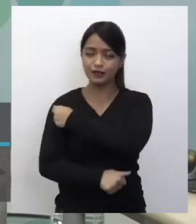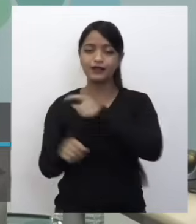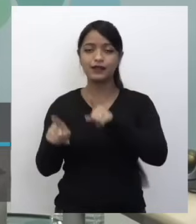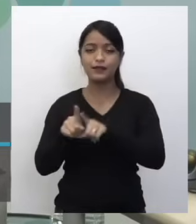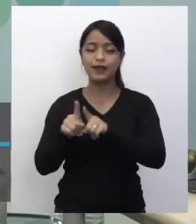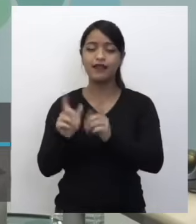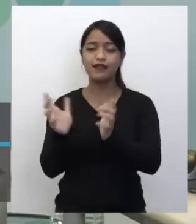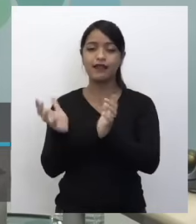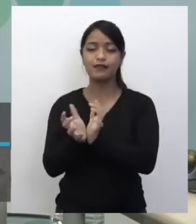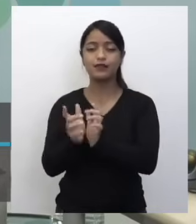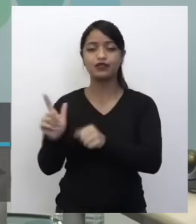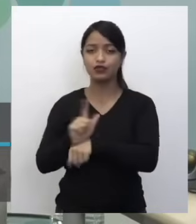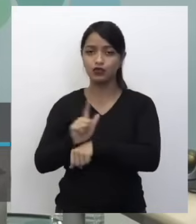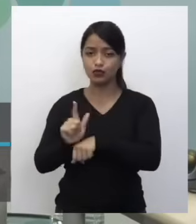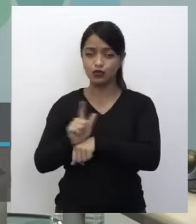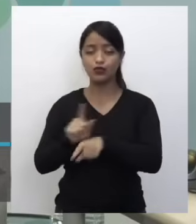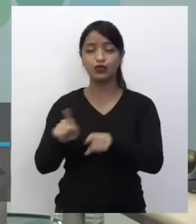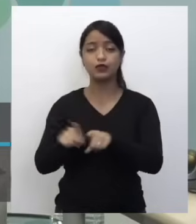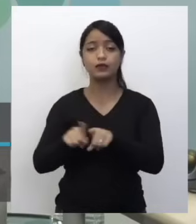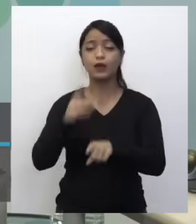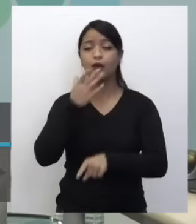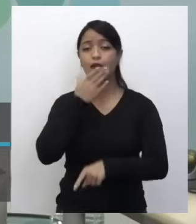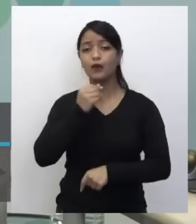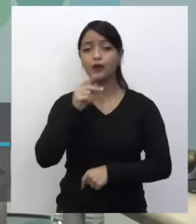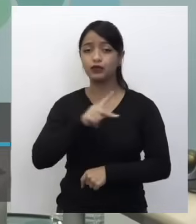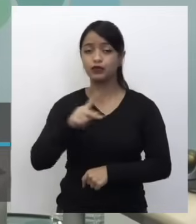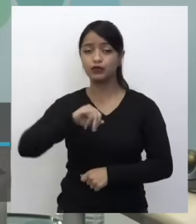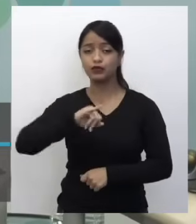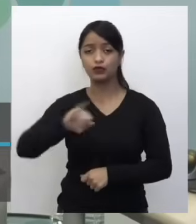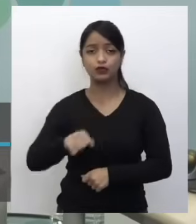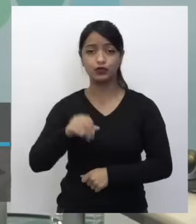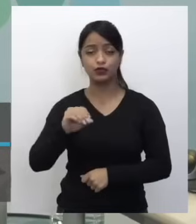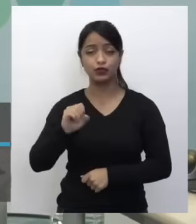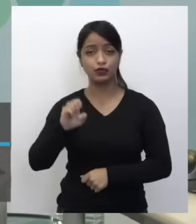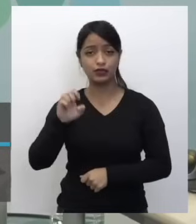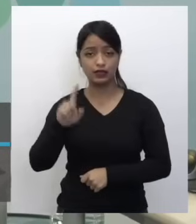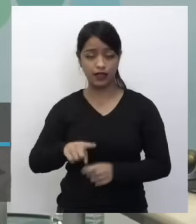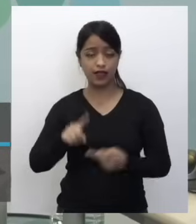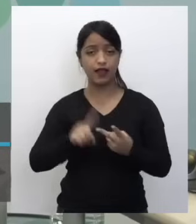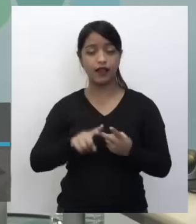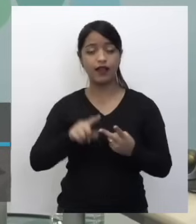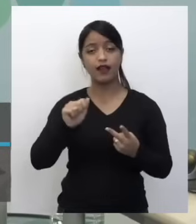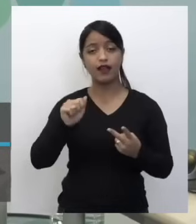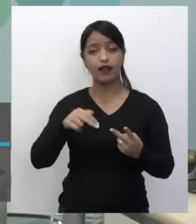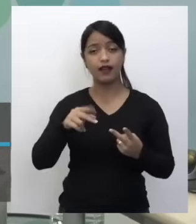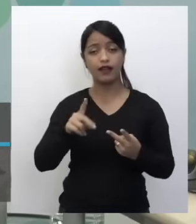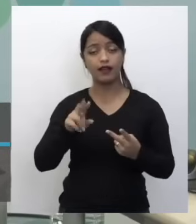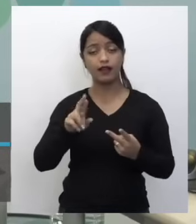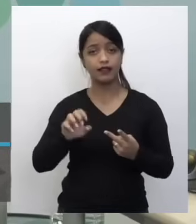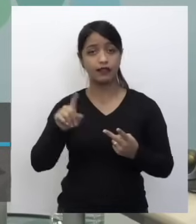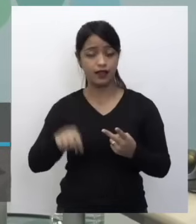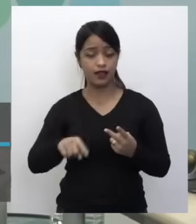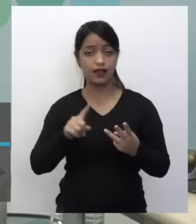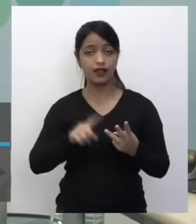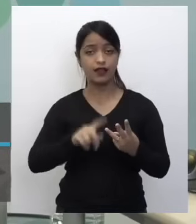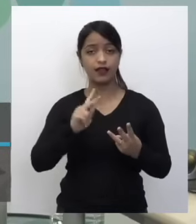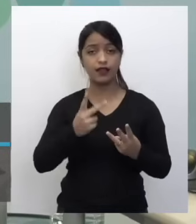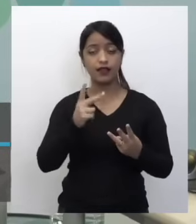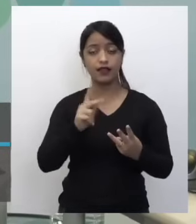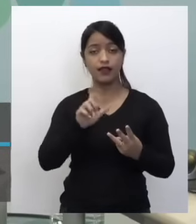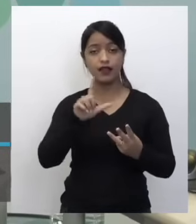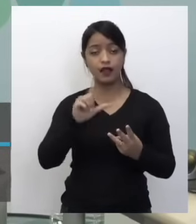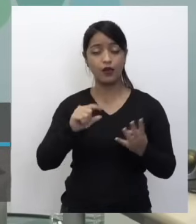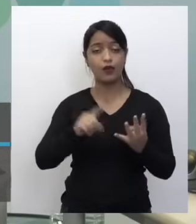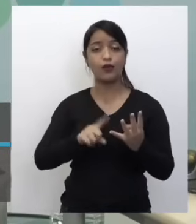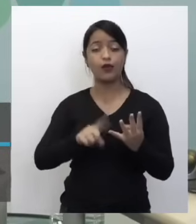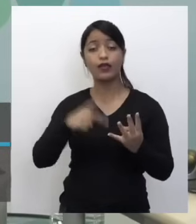ao professor José Silvano, a professora Andréa Naves, a professora Elô e a professora de geografia dela, que é a professora